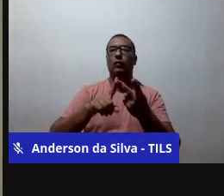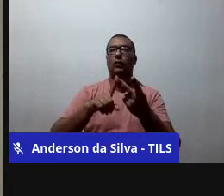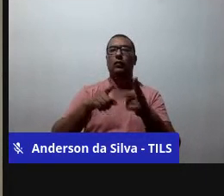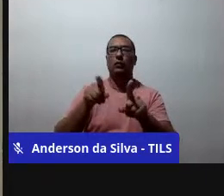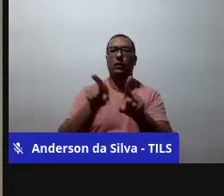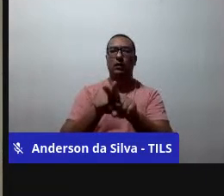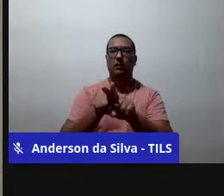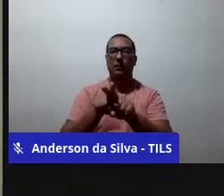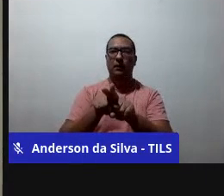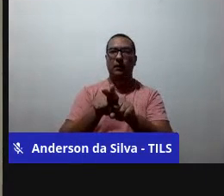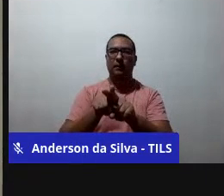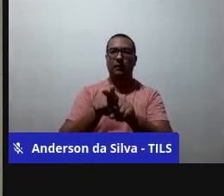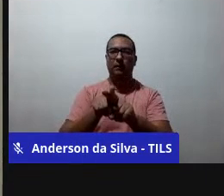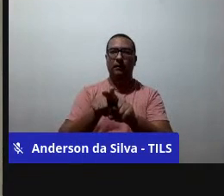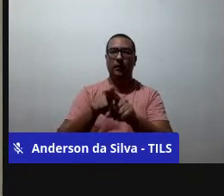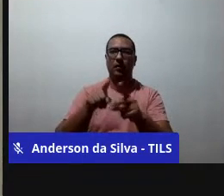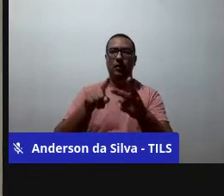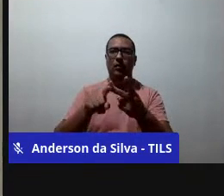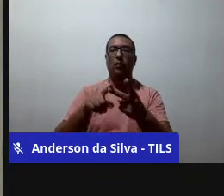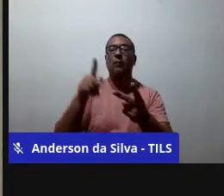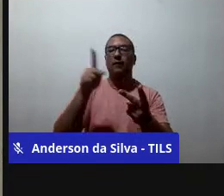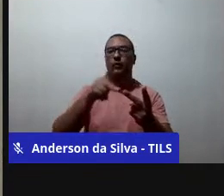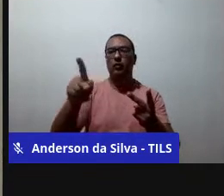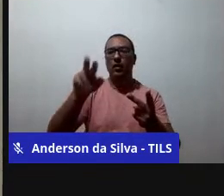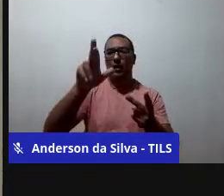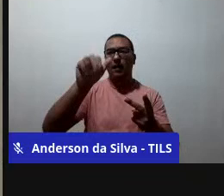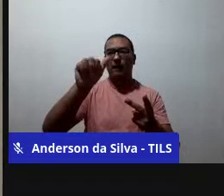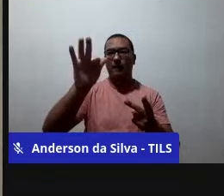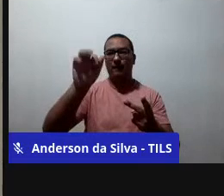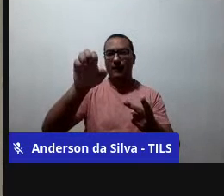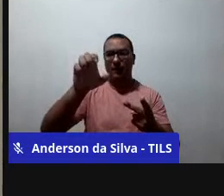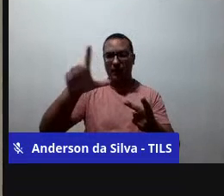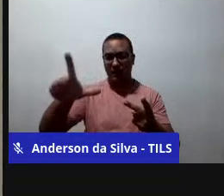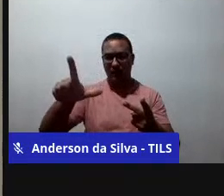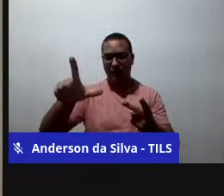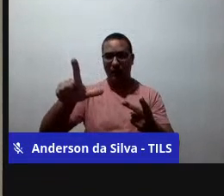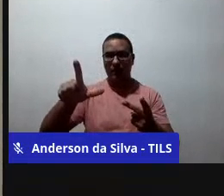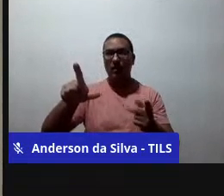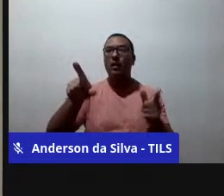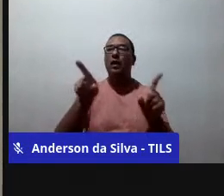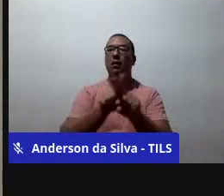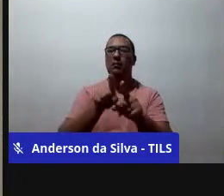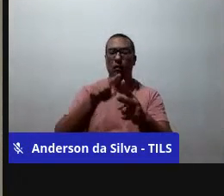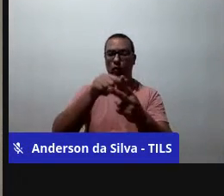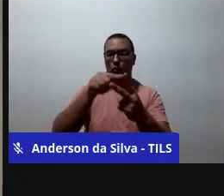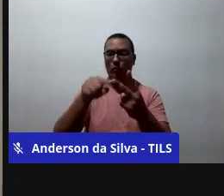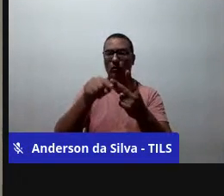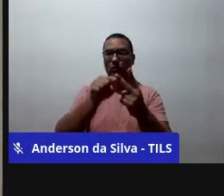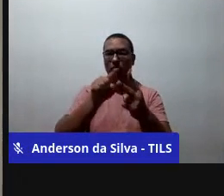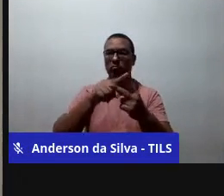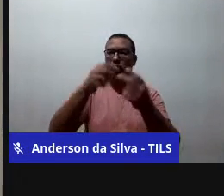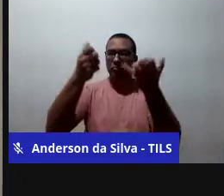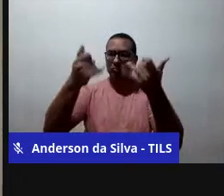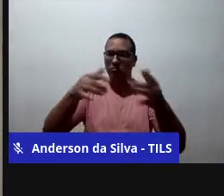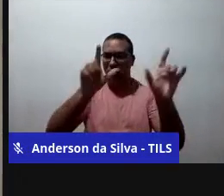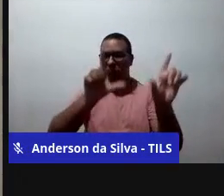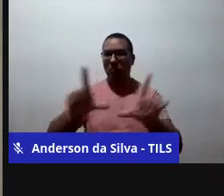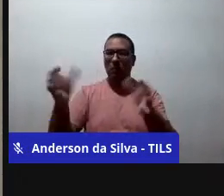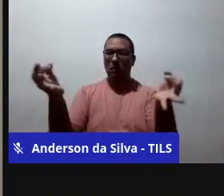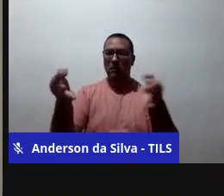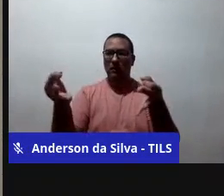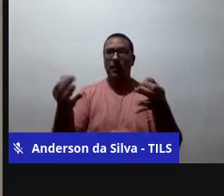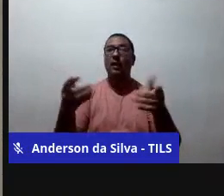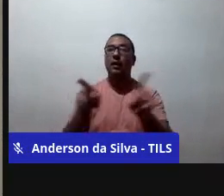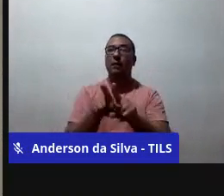o colega professor Rafael Chiuzzi, que fizeram os dois uma bela apresentação. Eu vou